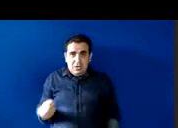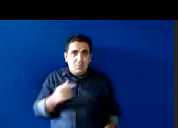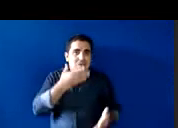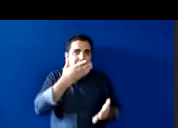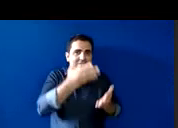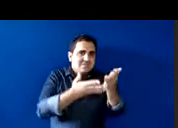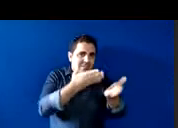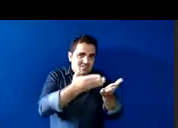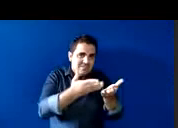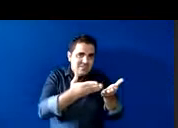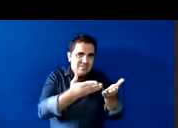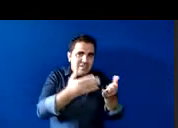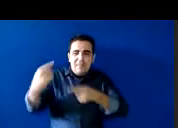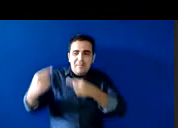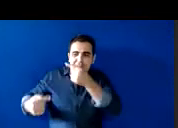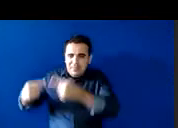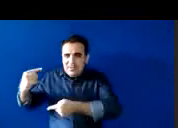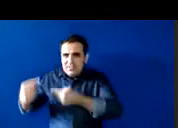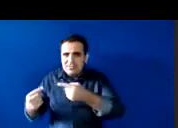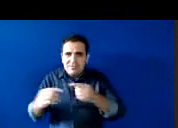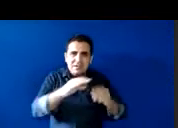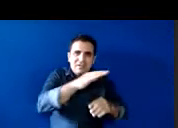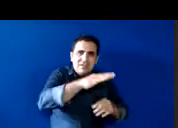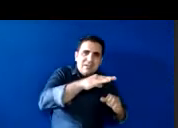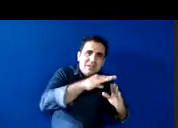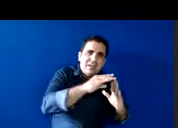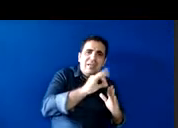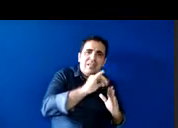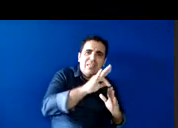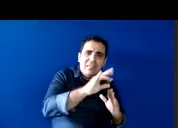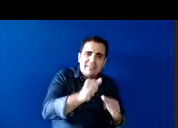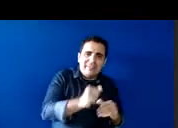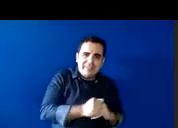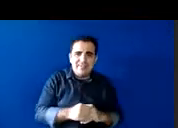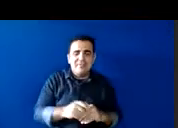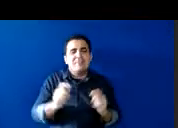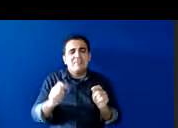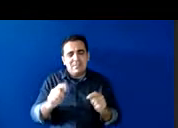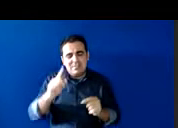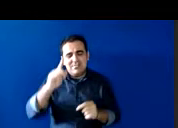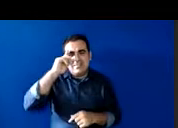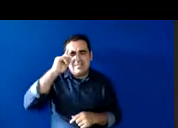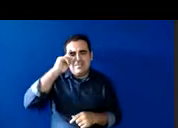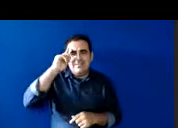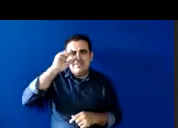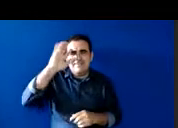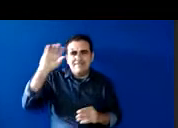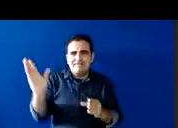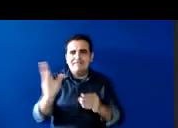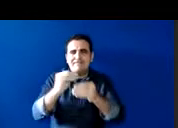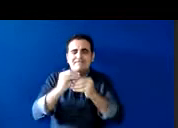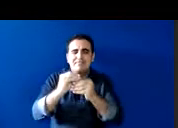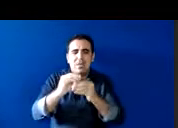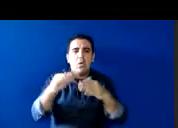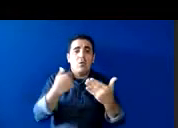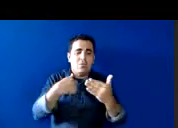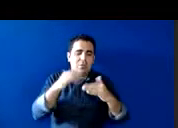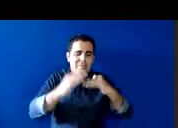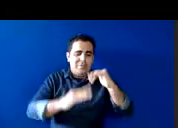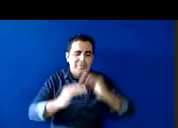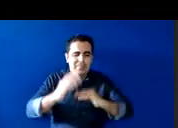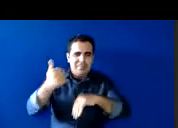atenção, entre política e clínica. Isso nós precisamos ter em mente quando nós somos